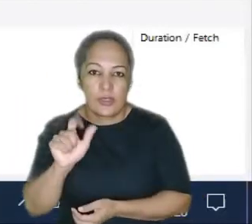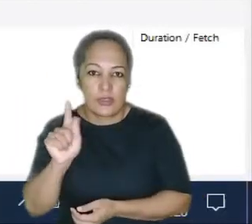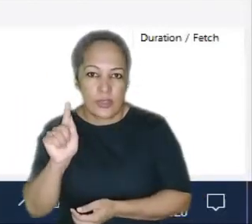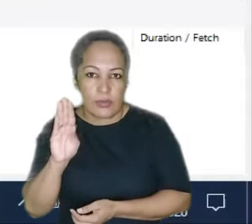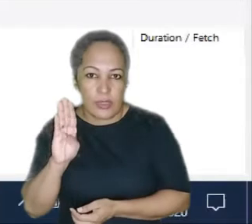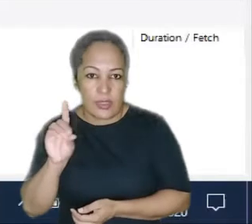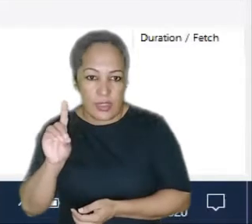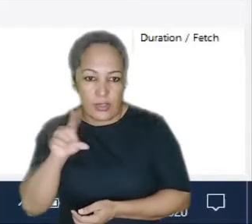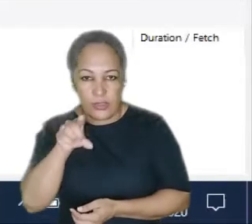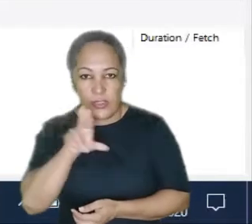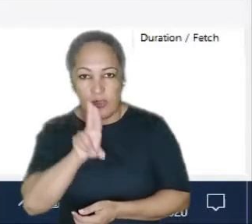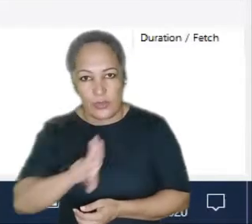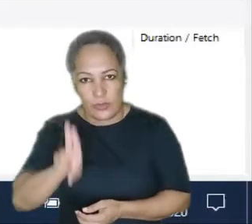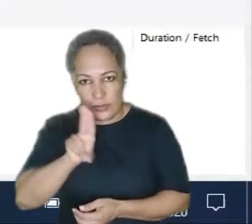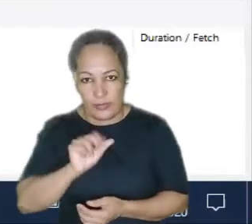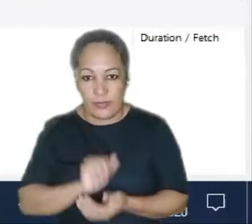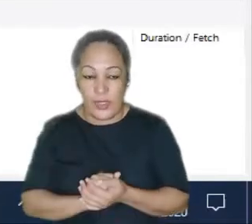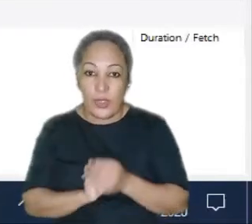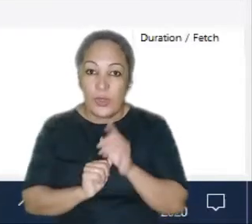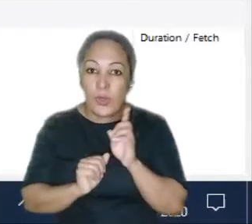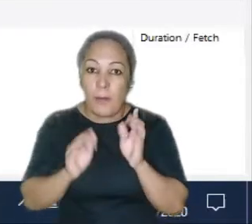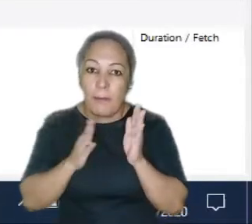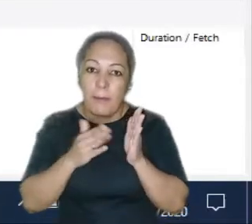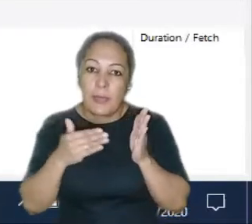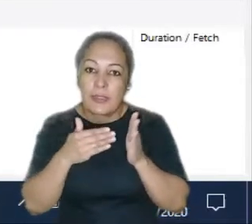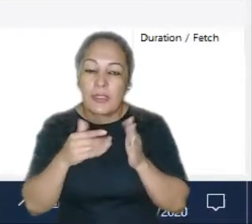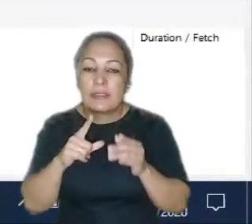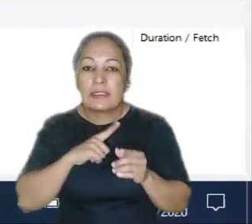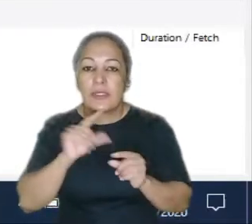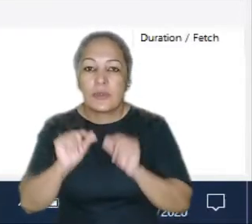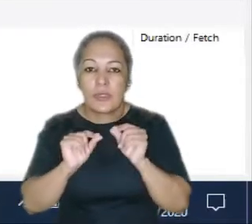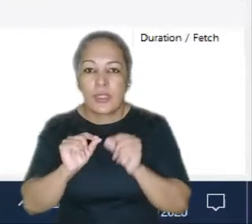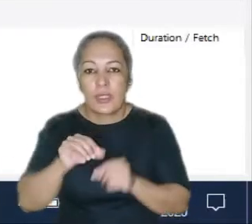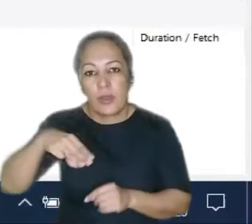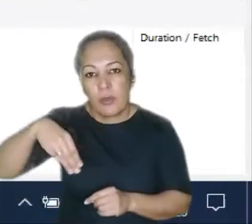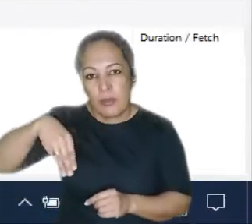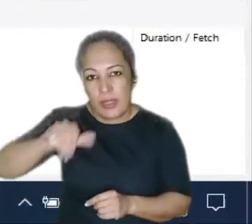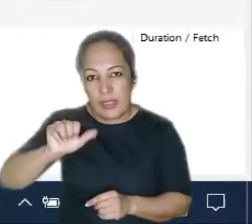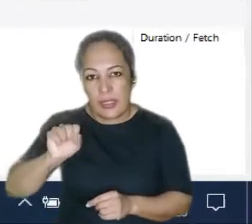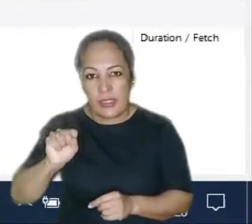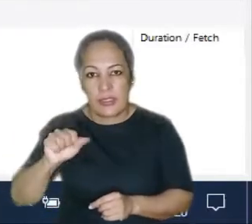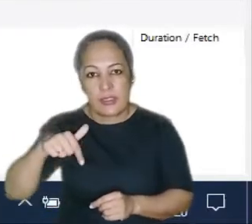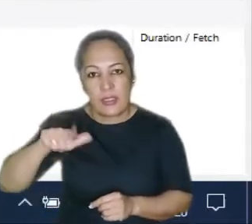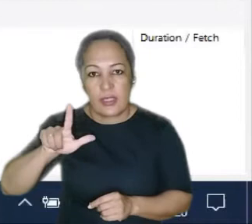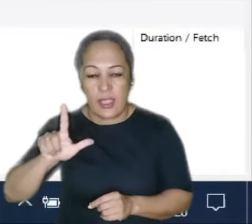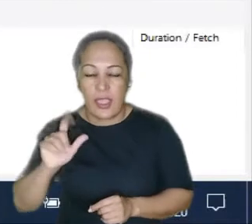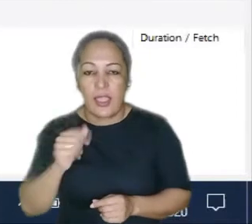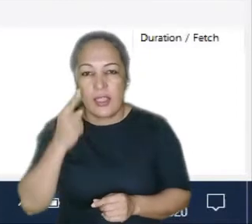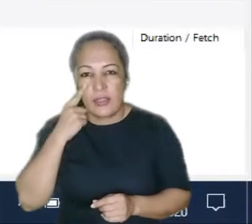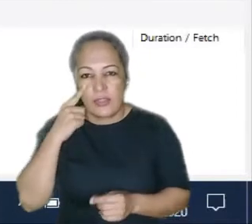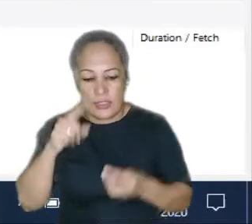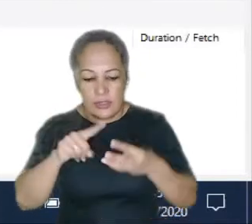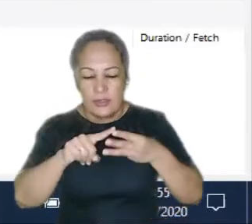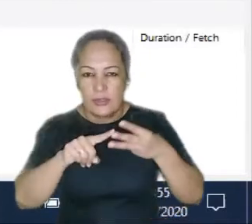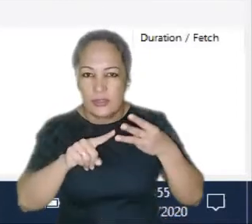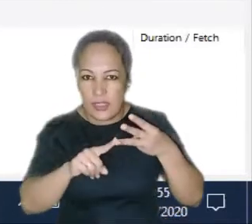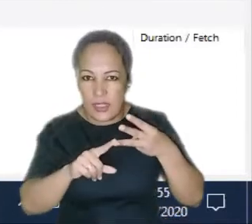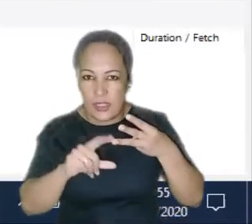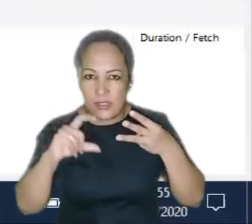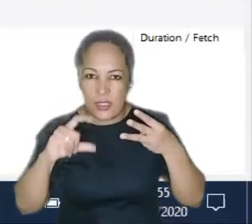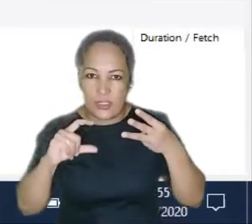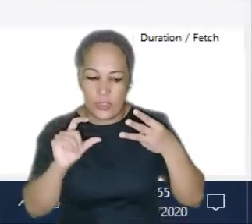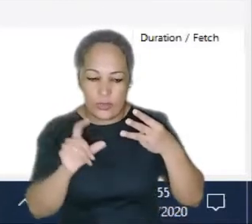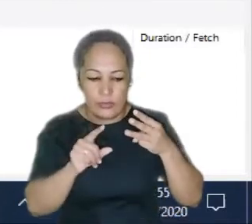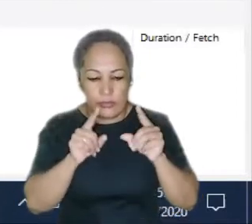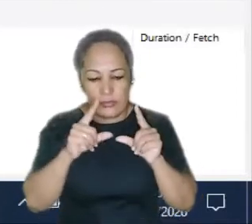coisa importante, olha só. O MySQL, quando você vai abrir ele a primeira vez, ele vai vir com essas 3 caixinhas ativadas, ó. A caixinha